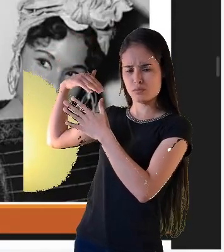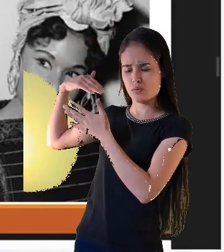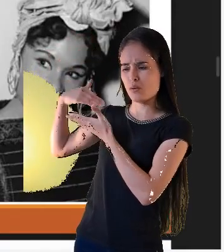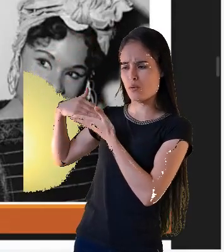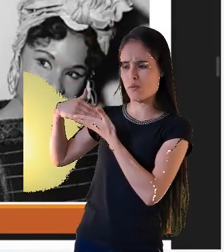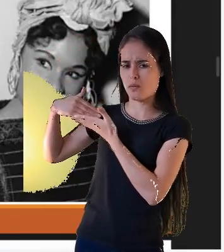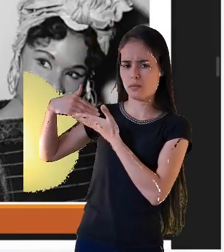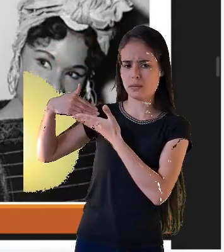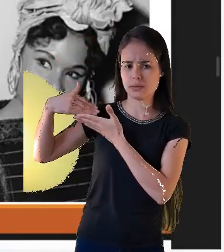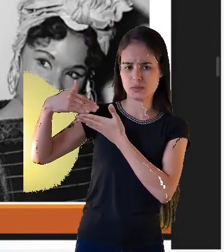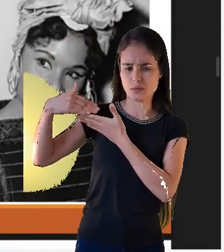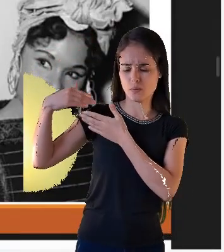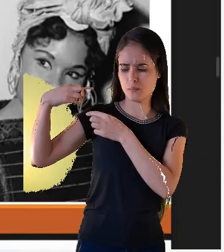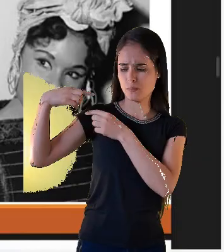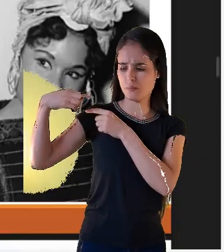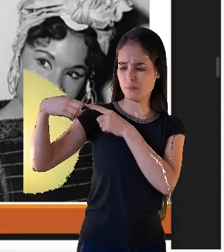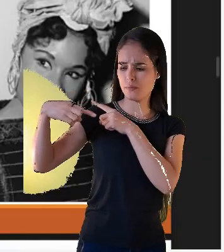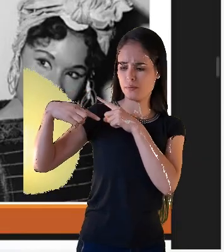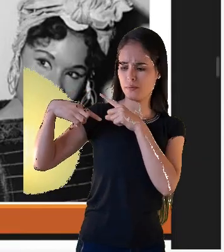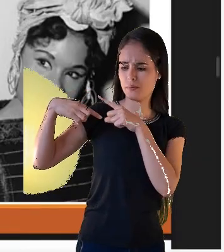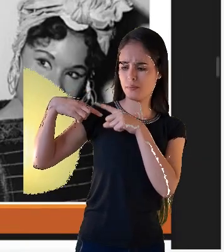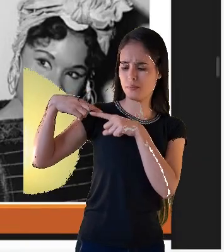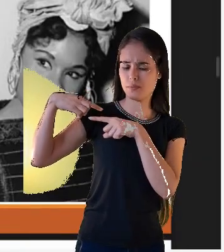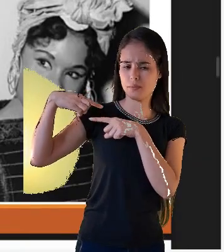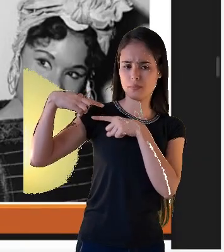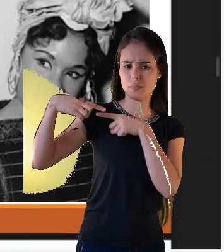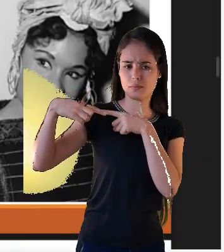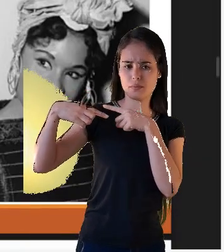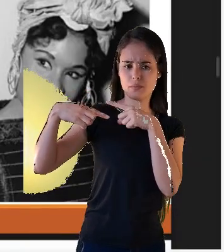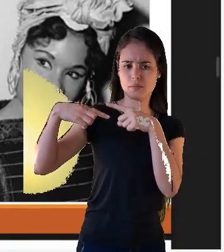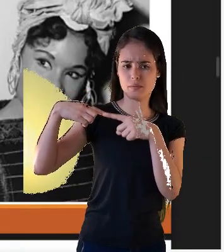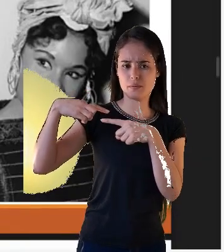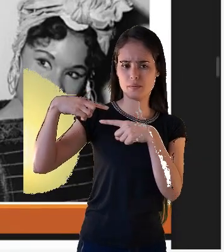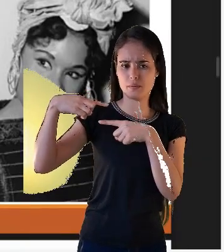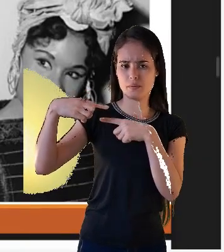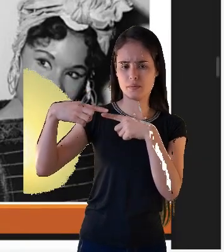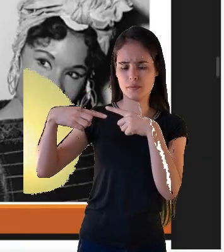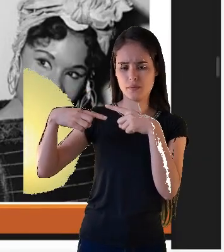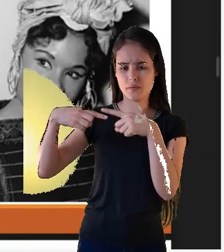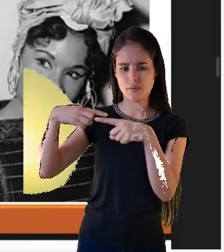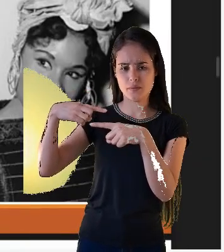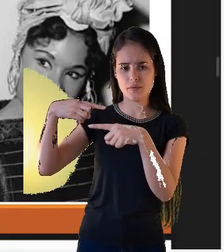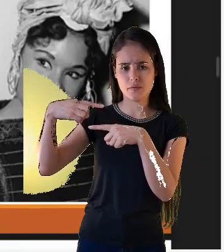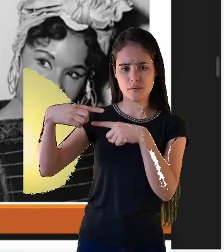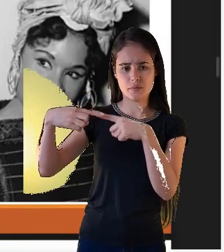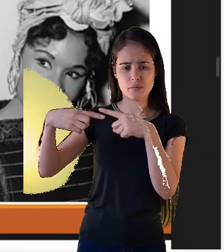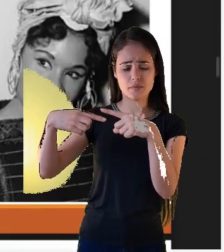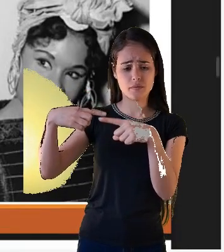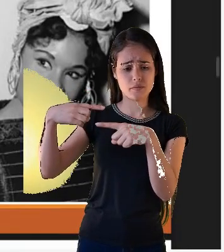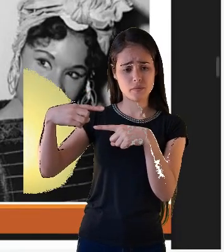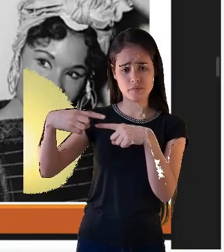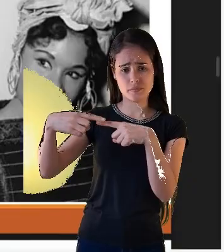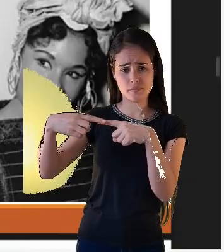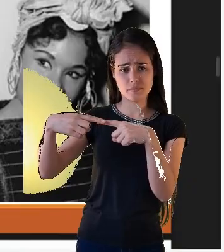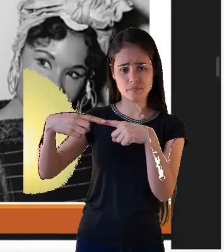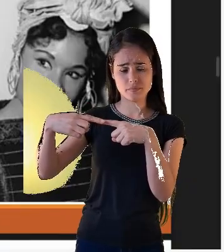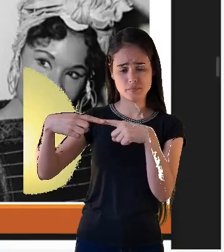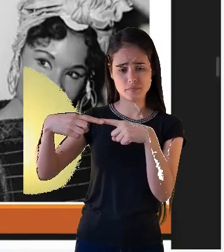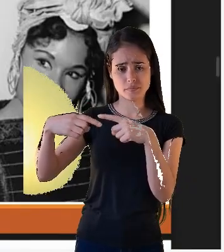Mas que foi muito harmonioso e tal. Existia, sim, né? Ao redor do